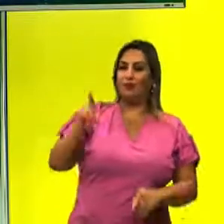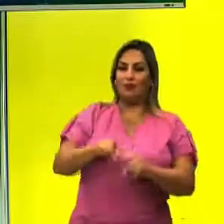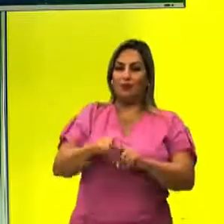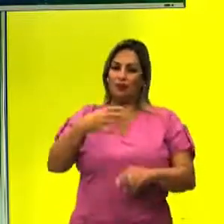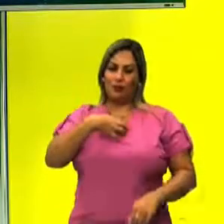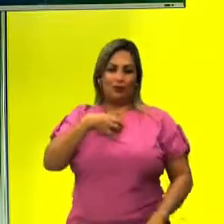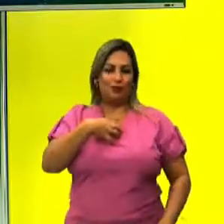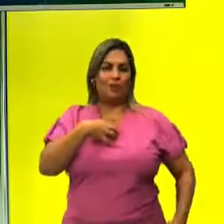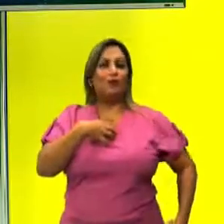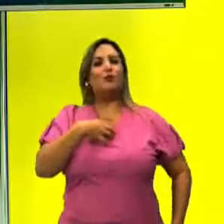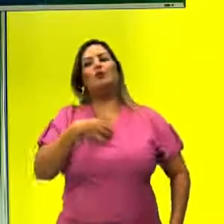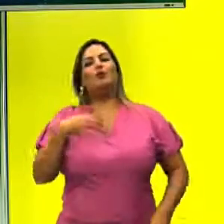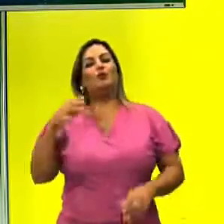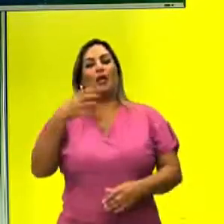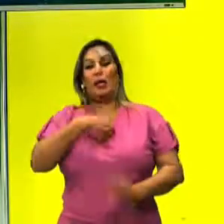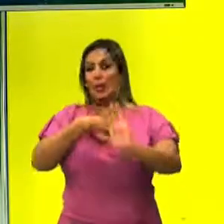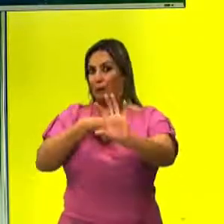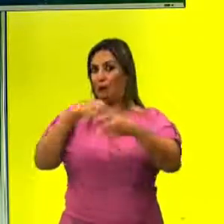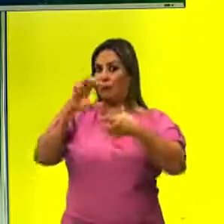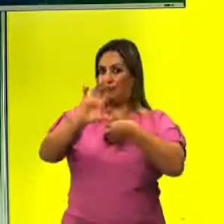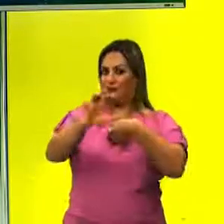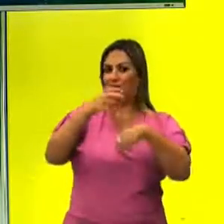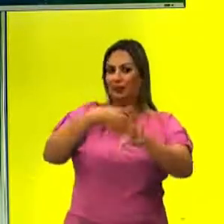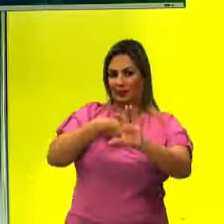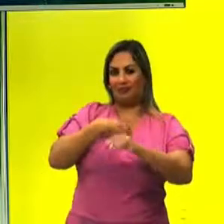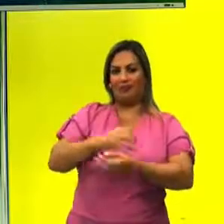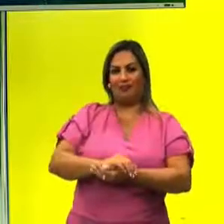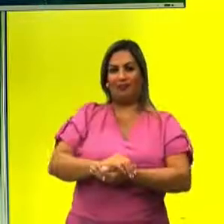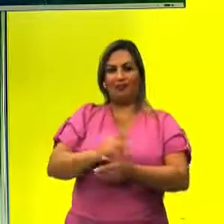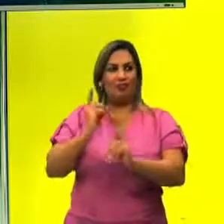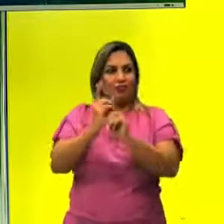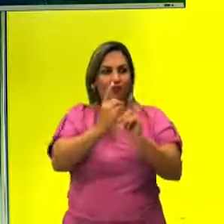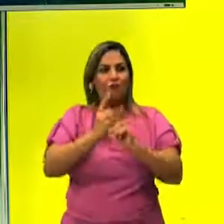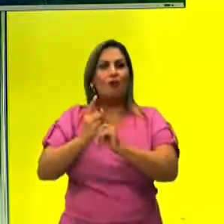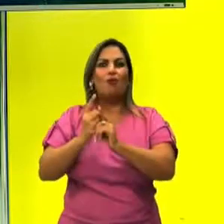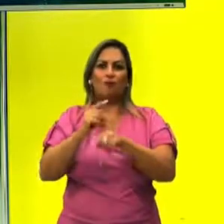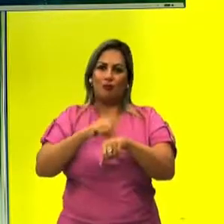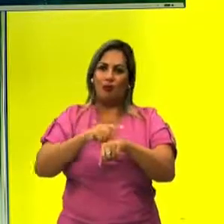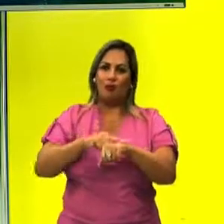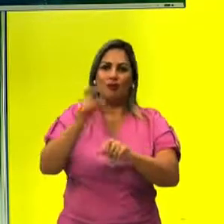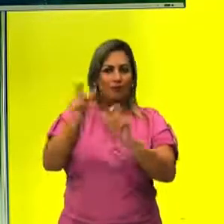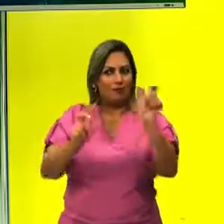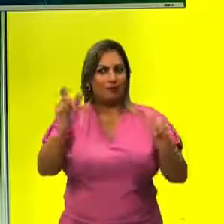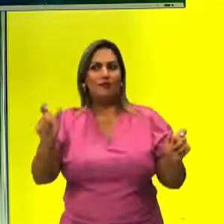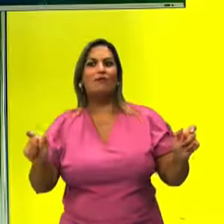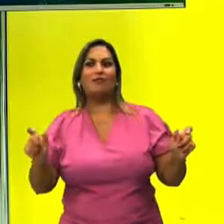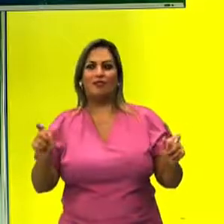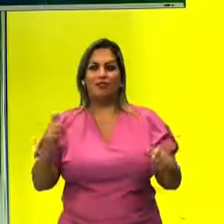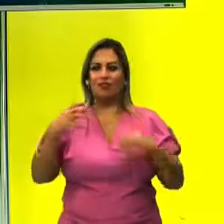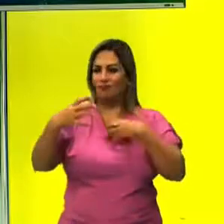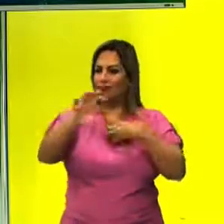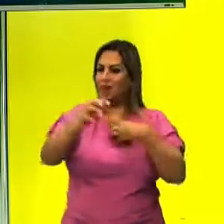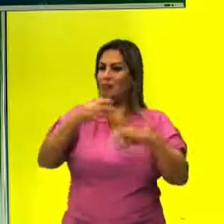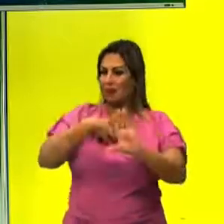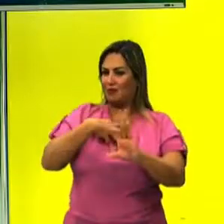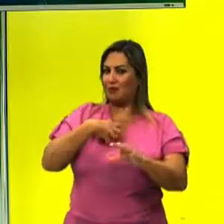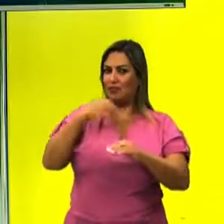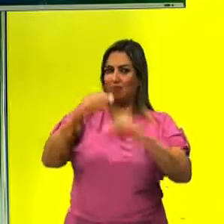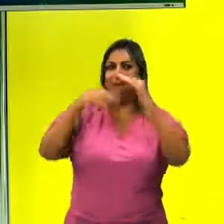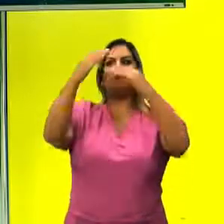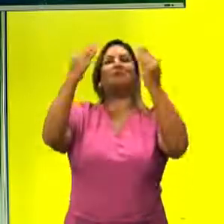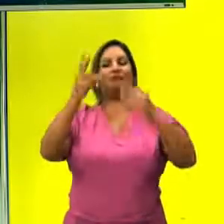de forma empática, né, a gente vai se identificando com algumas situações, com alguns personagens e isso promove